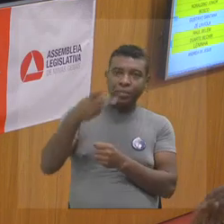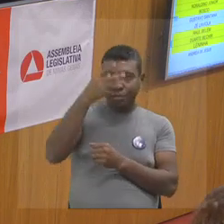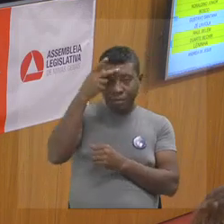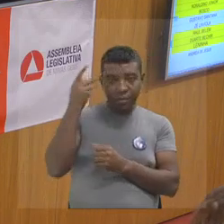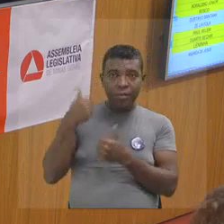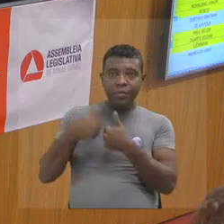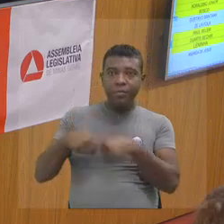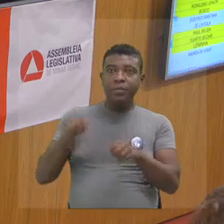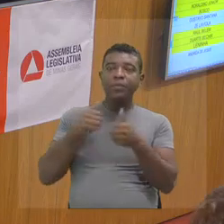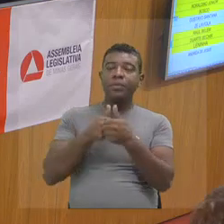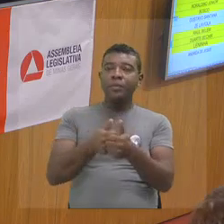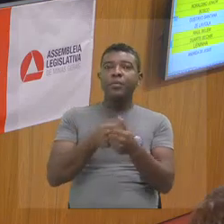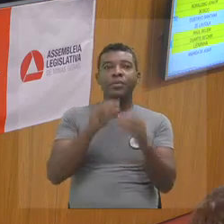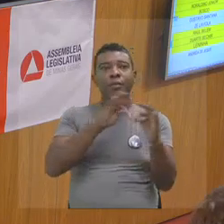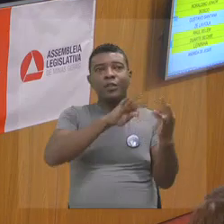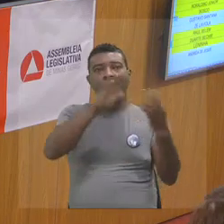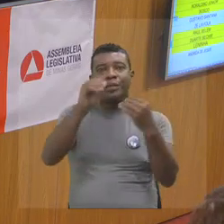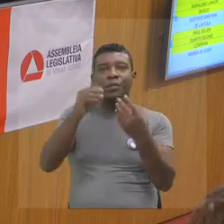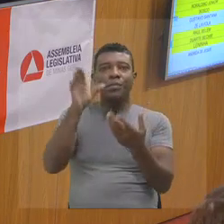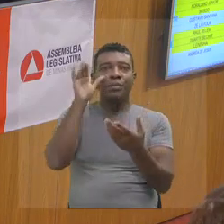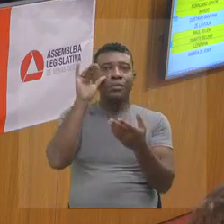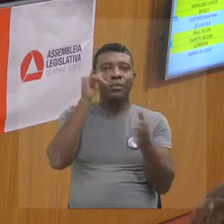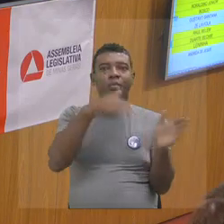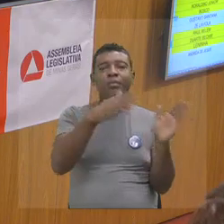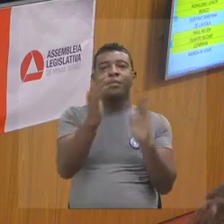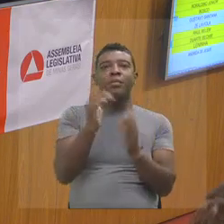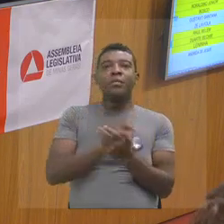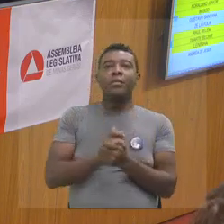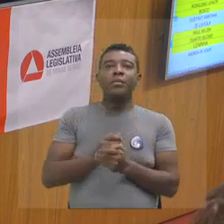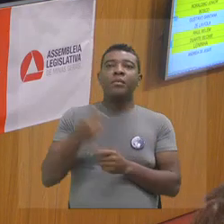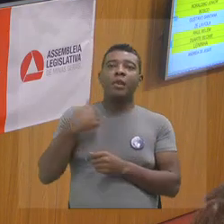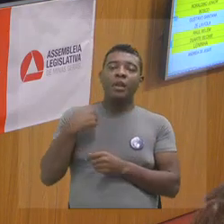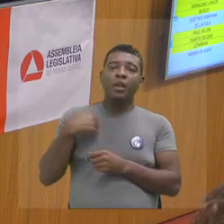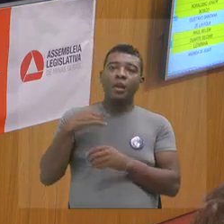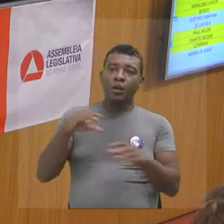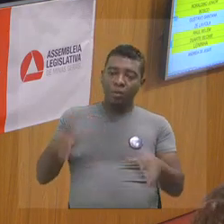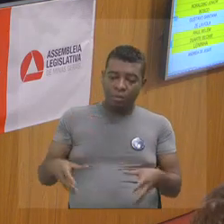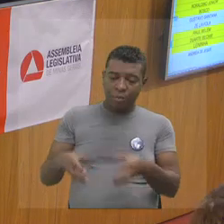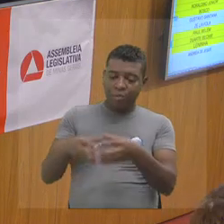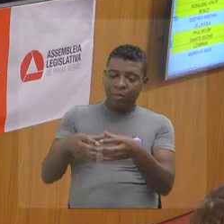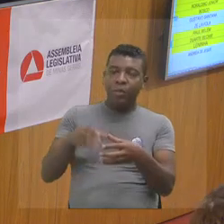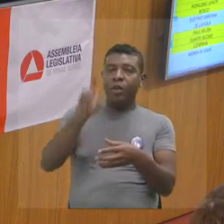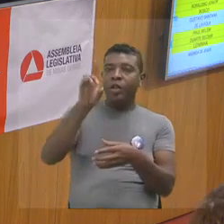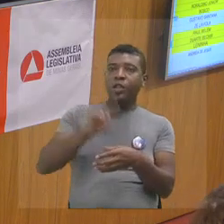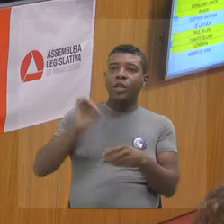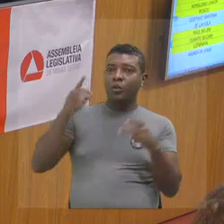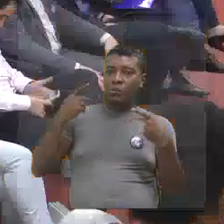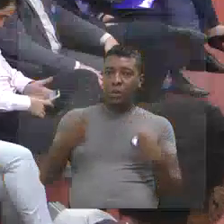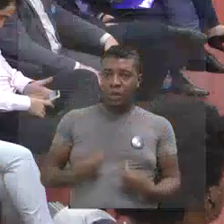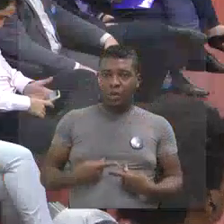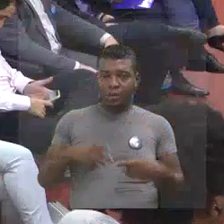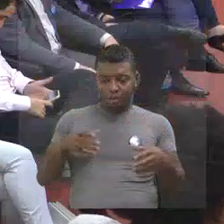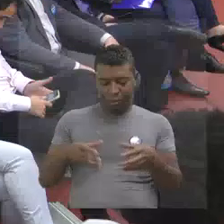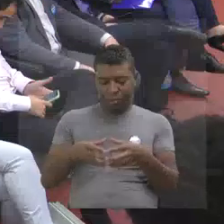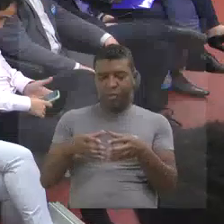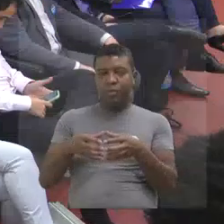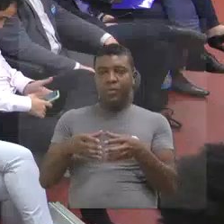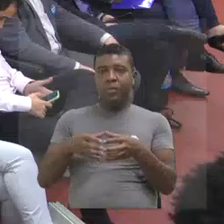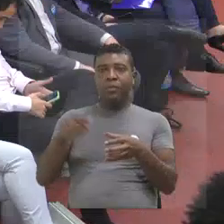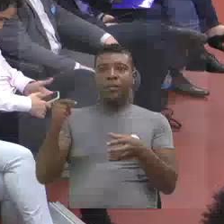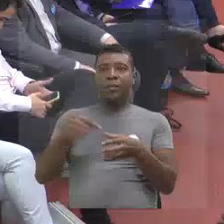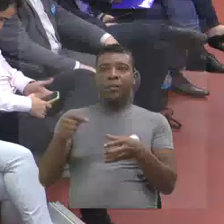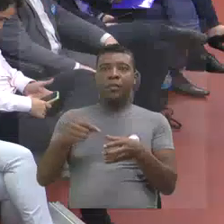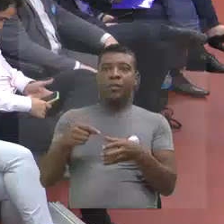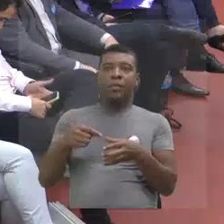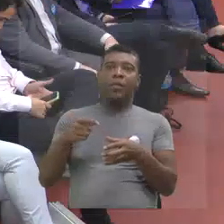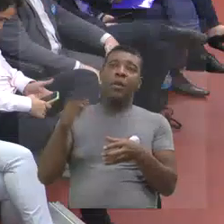acompanhando bem secretário eu sou da Comissão de Direitos Humanos né a Comissão Direitos Humanos o presídio da comissão já